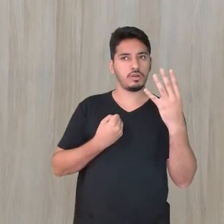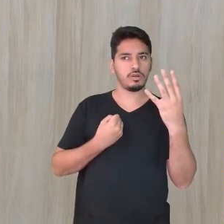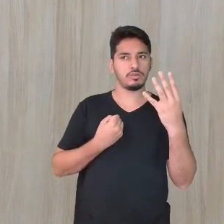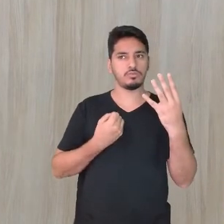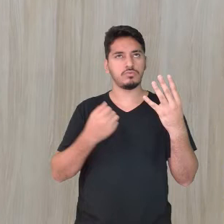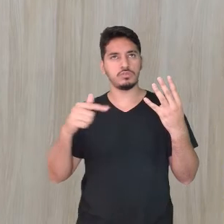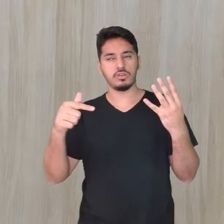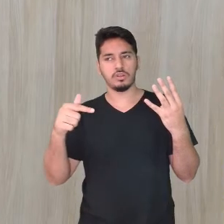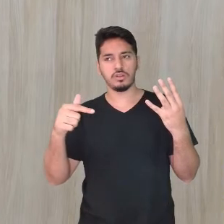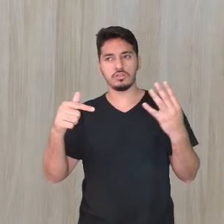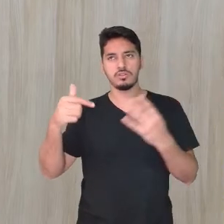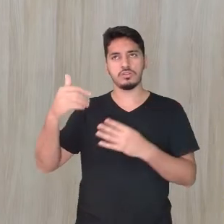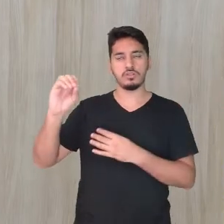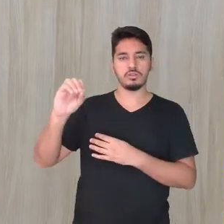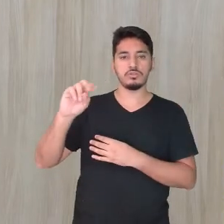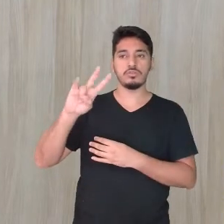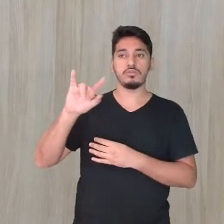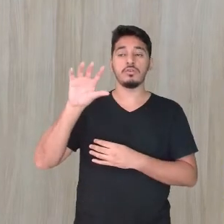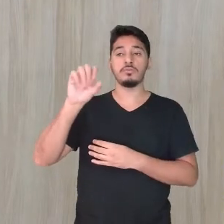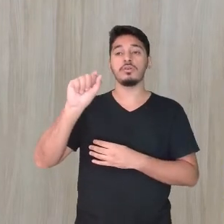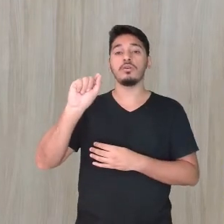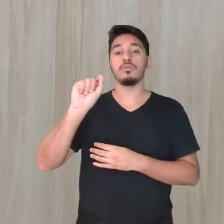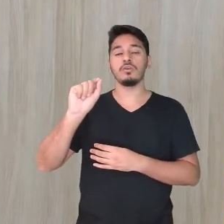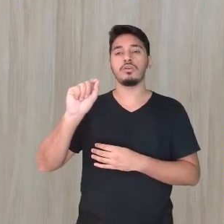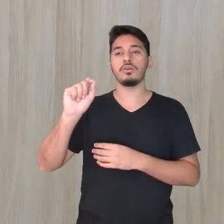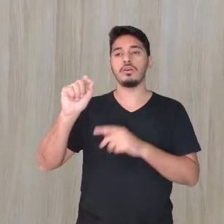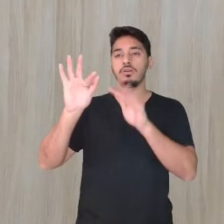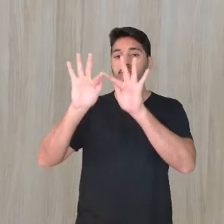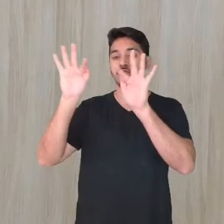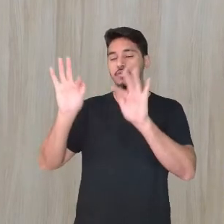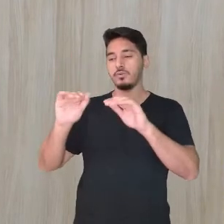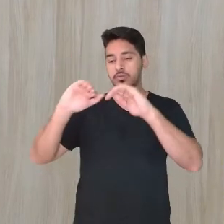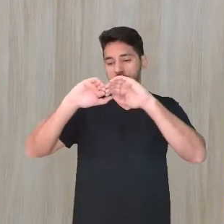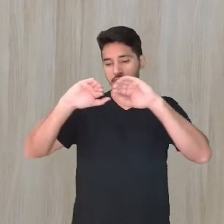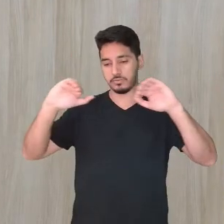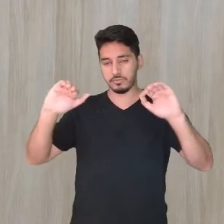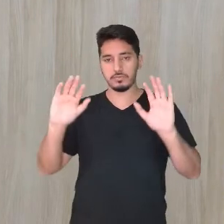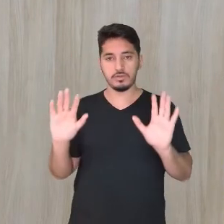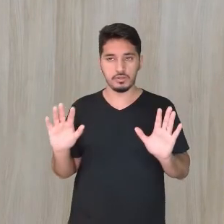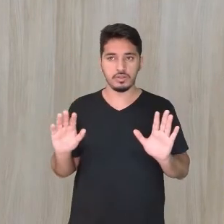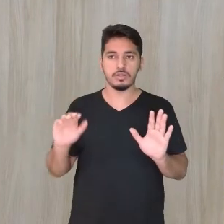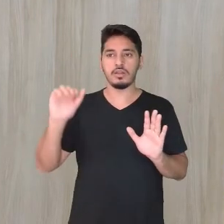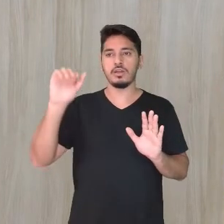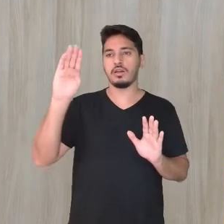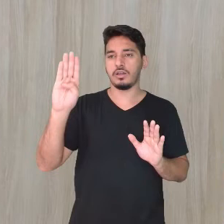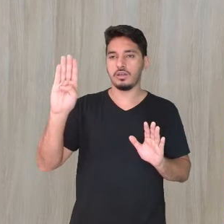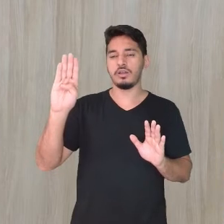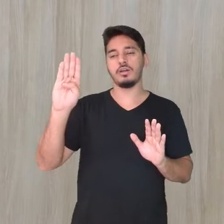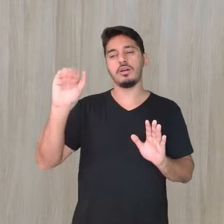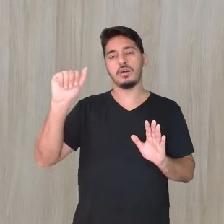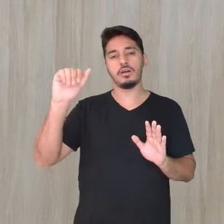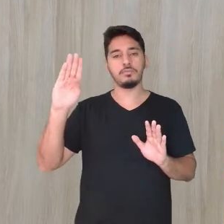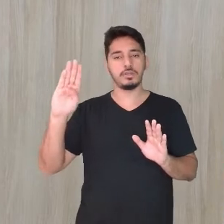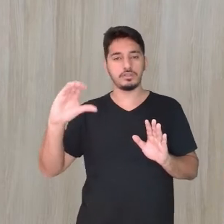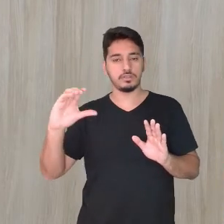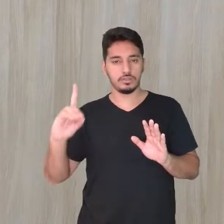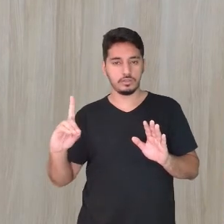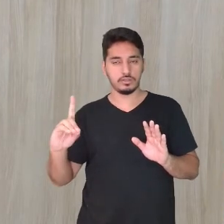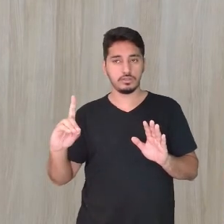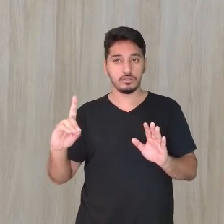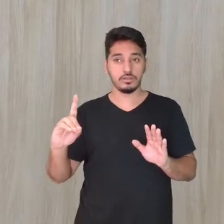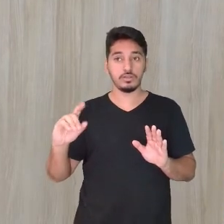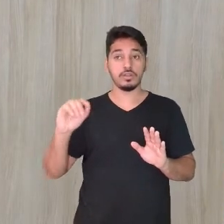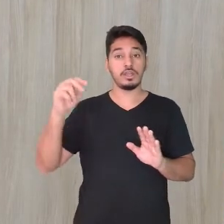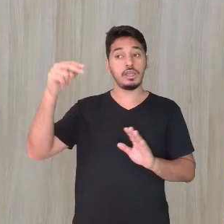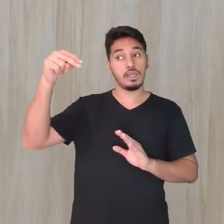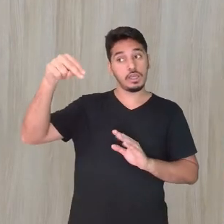Já que ele deu, você vai pegar as fórmulas individualmente aí, A, B, C, D, e no lugar